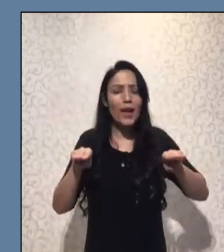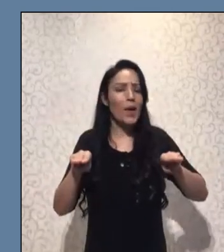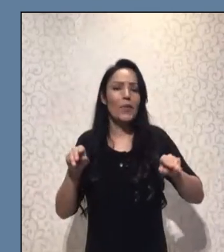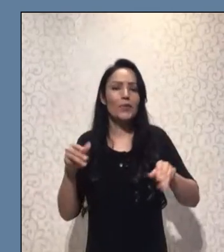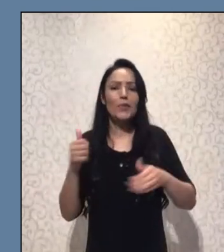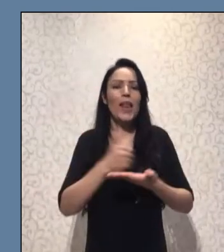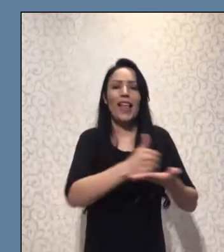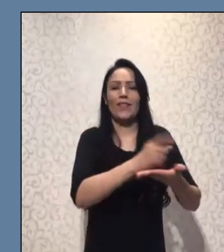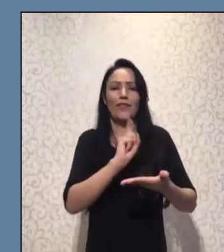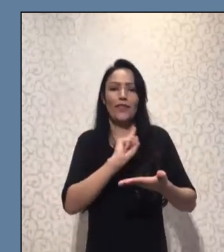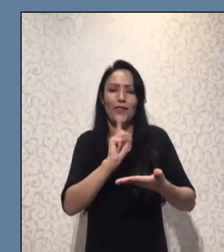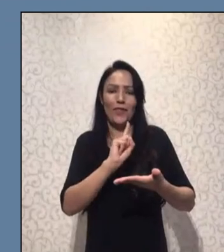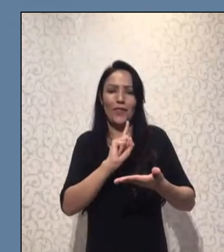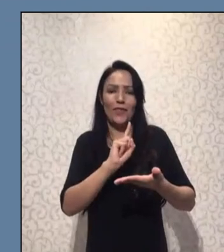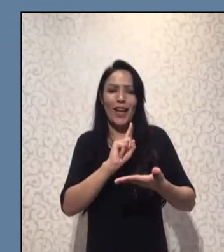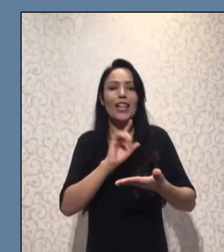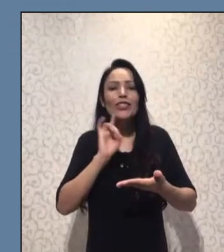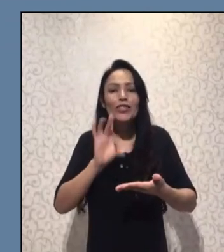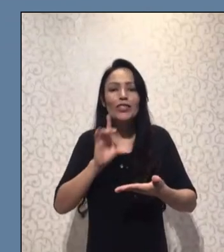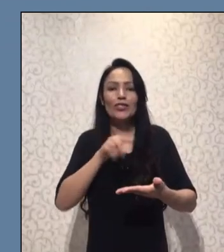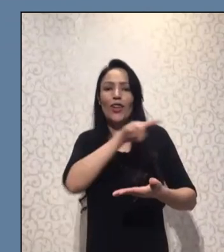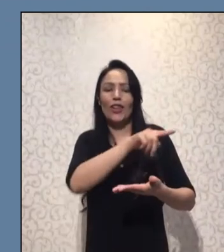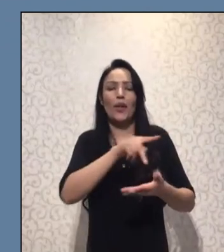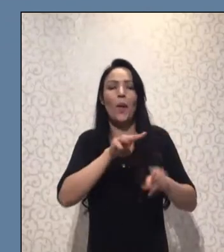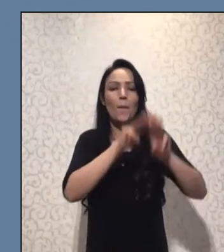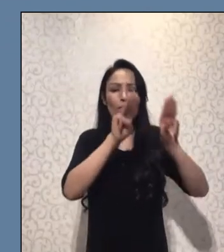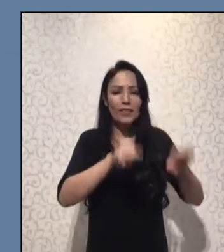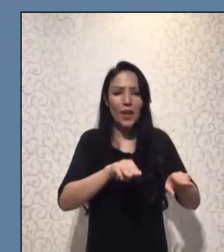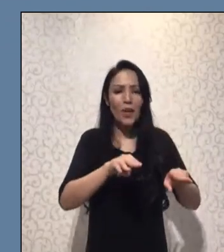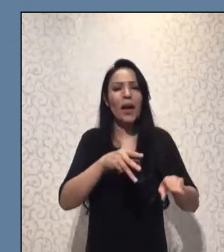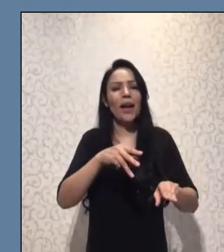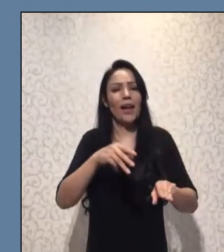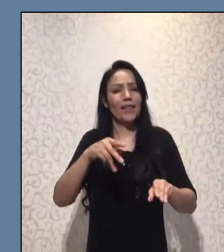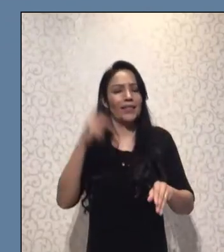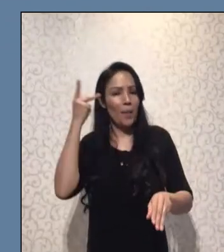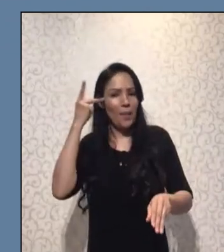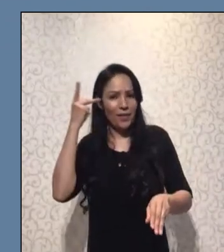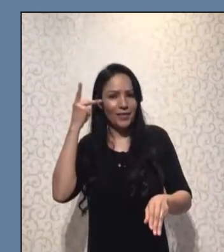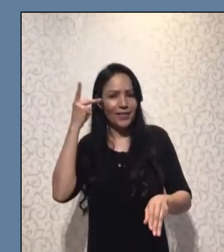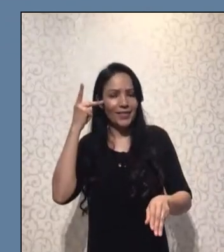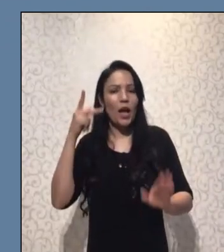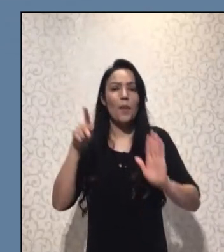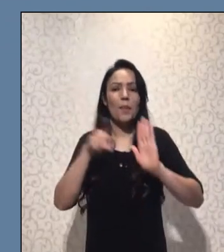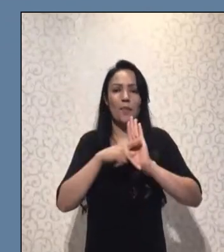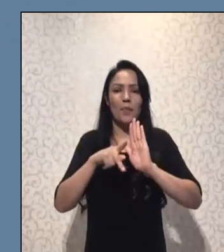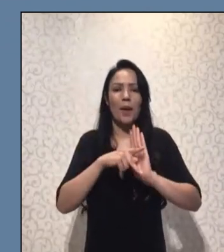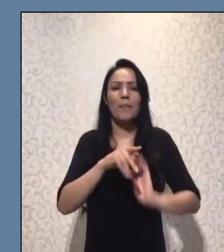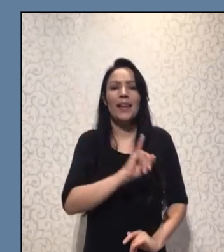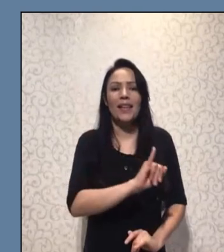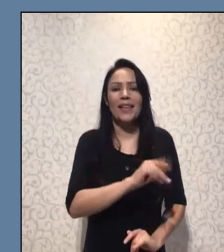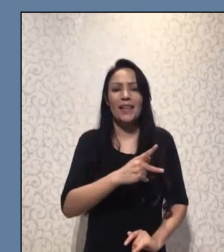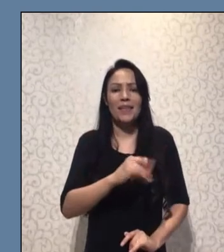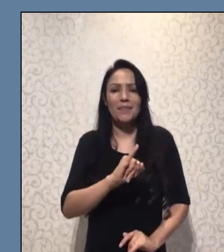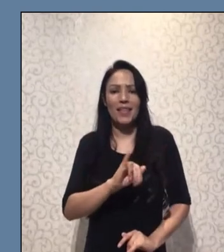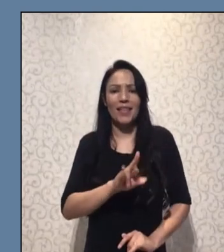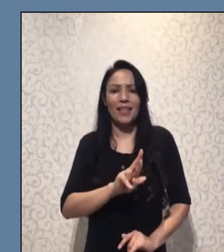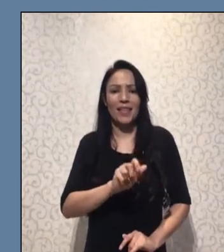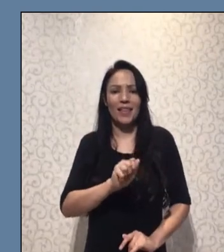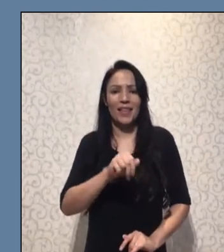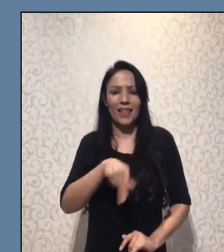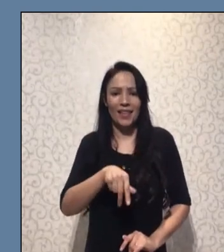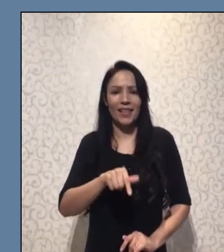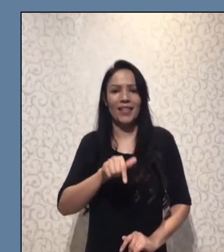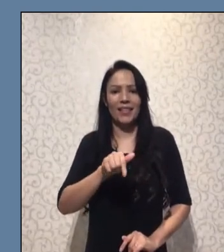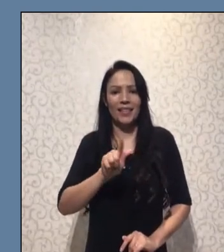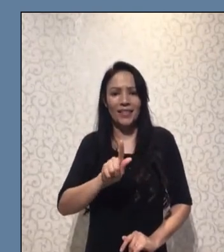do Ipiranga. Eu acho que tem uma dimensão aí muito forte. Agora, os museus de arte